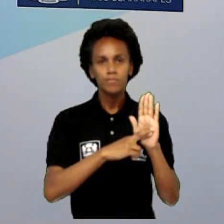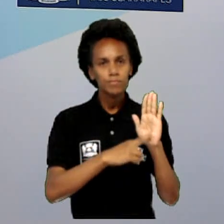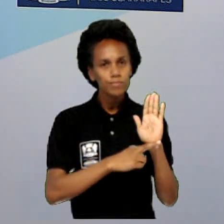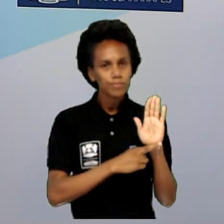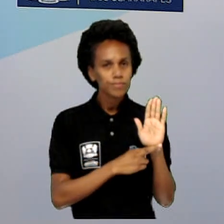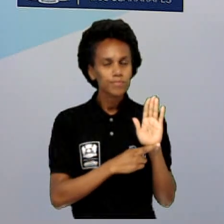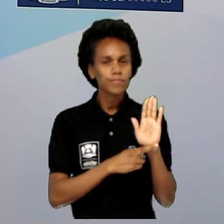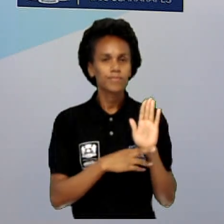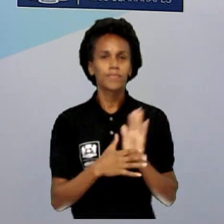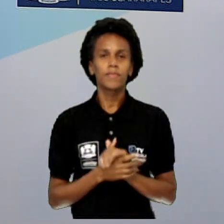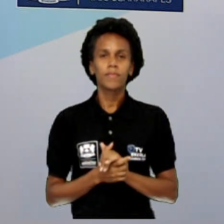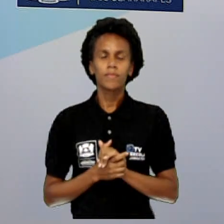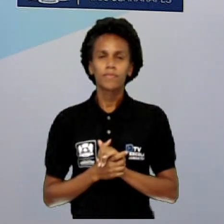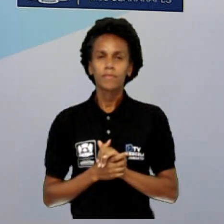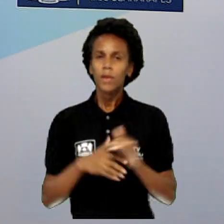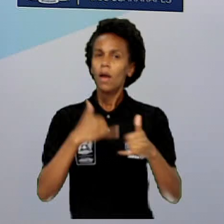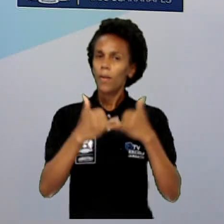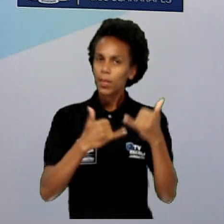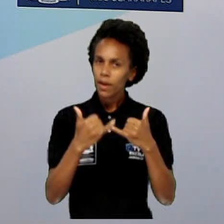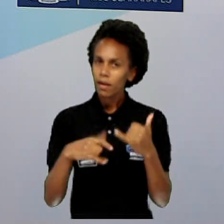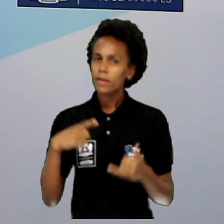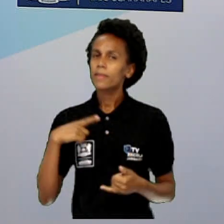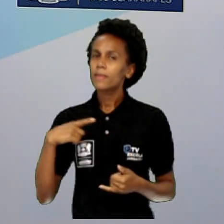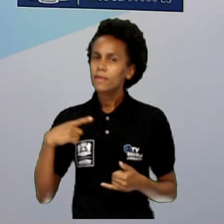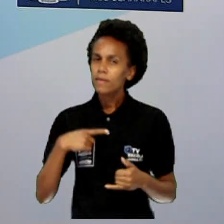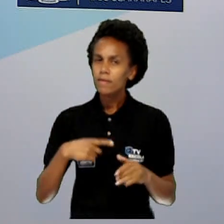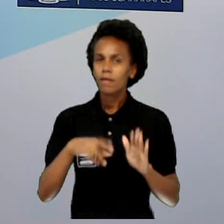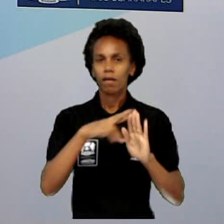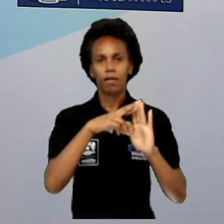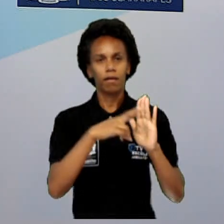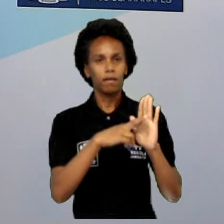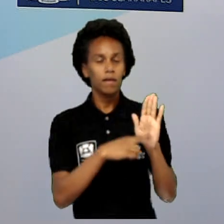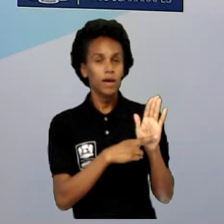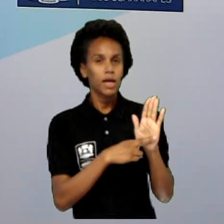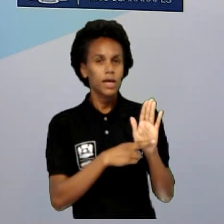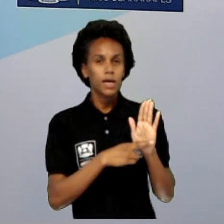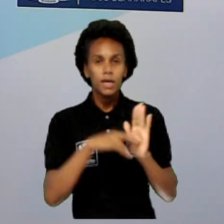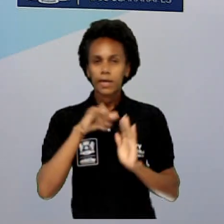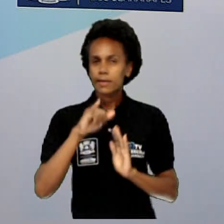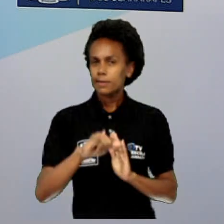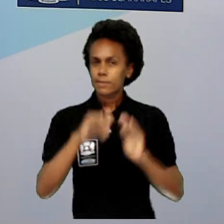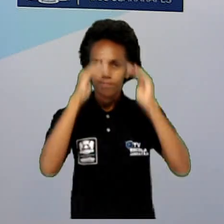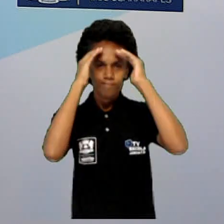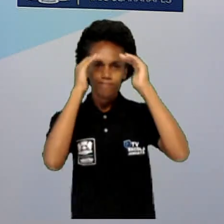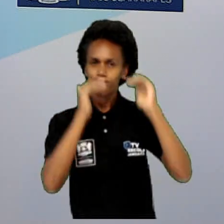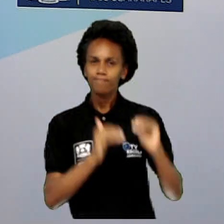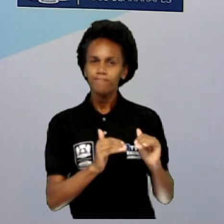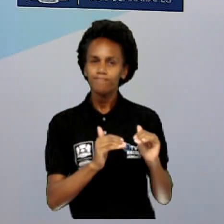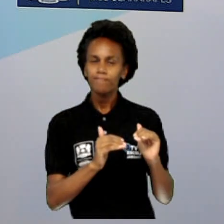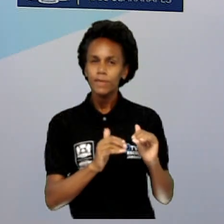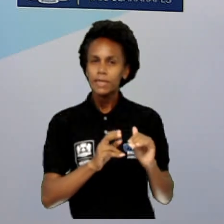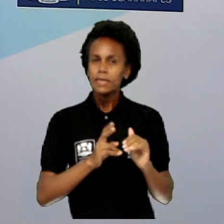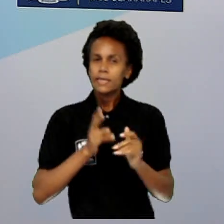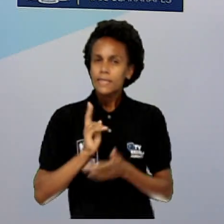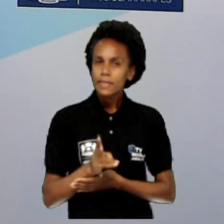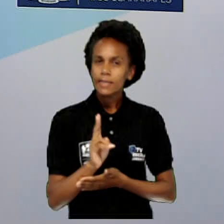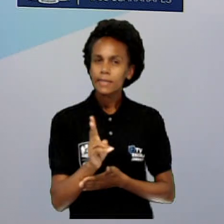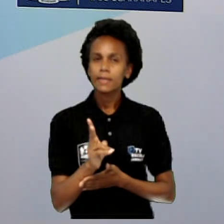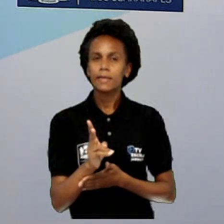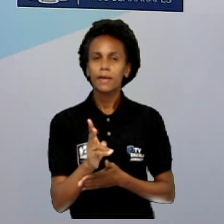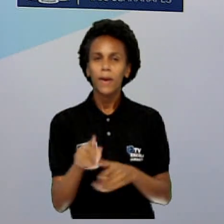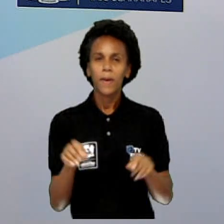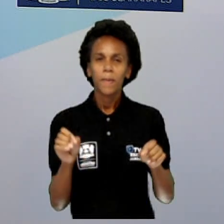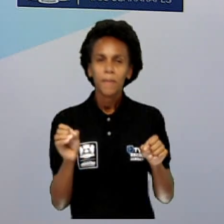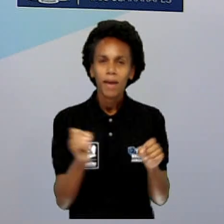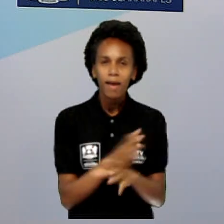é verdade? E quando a gente não respeita as regras, sempre termina em confusão, certo? Então, para